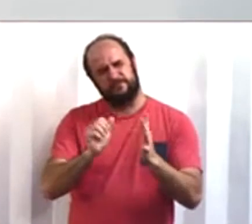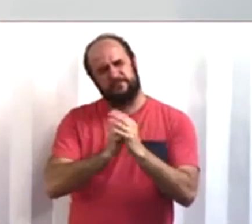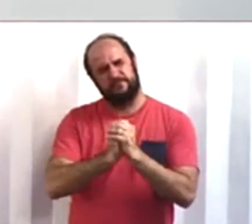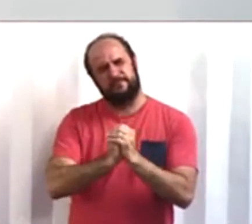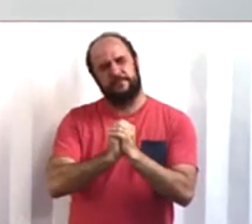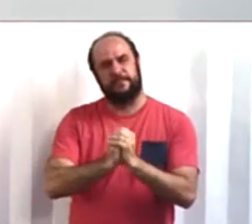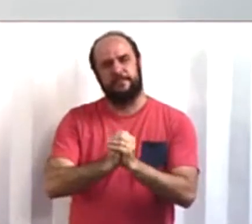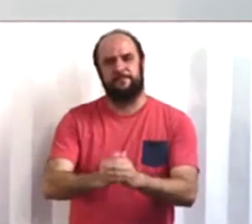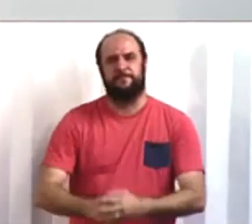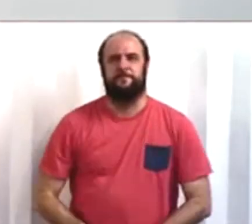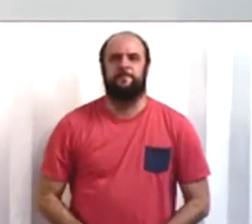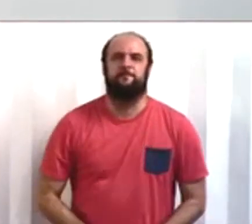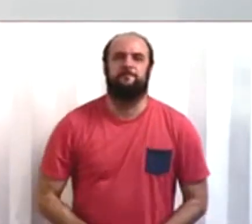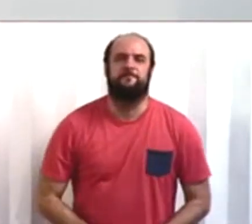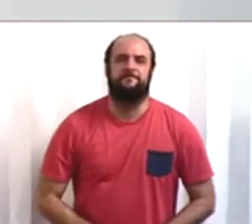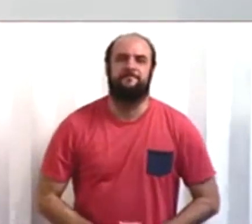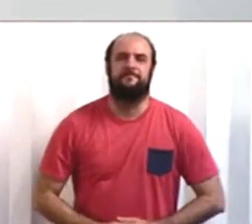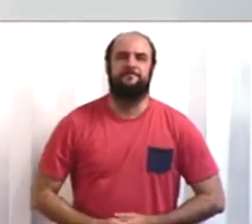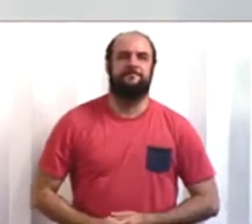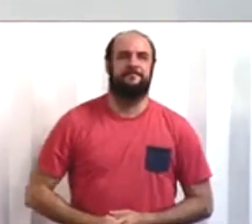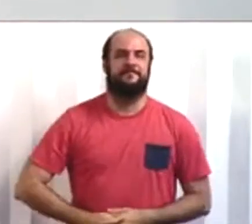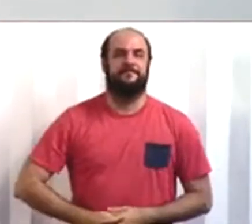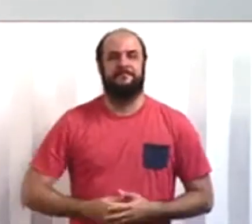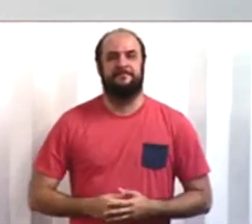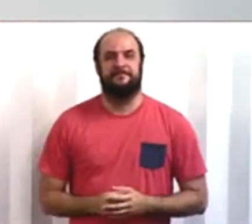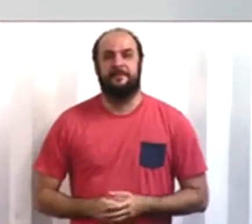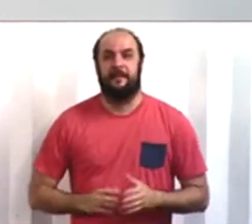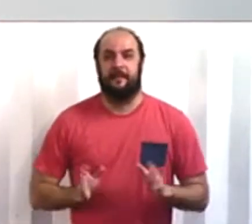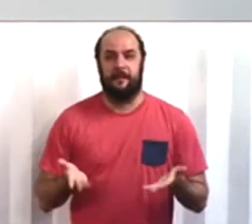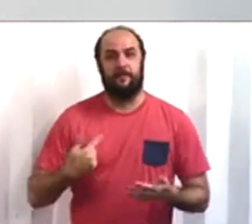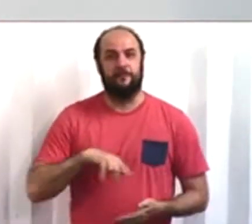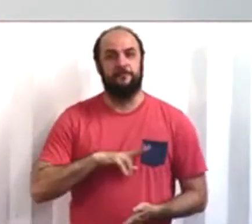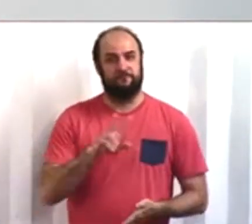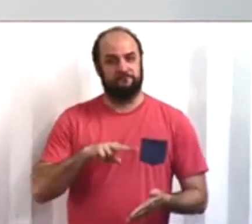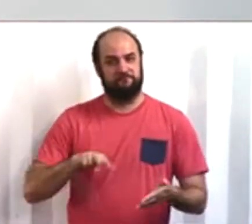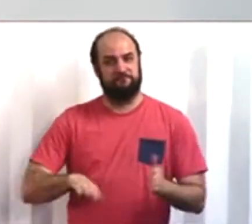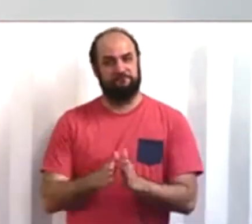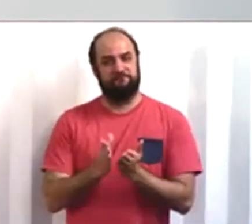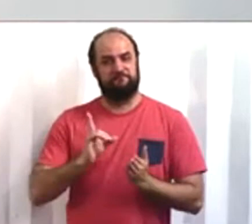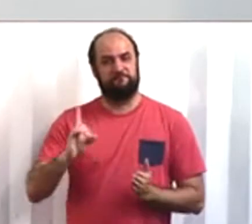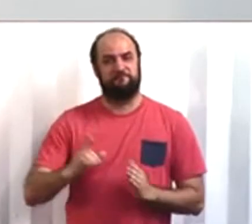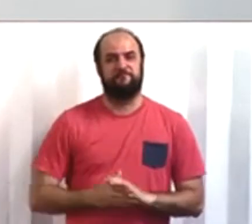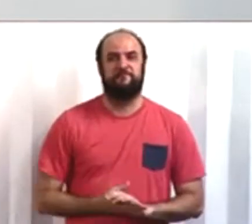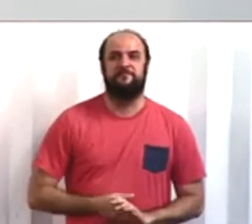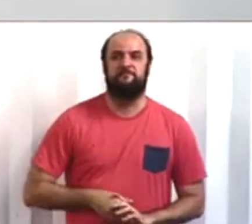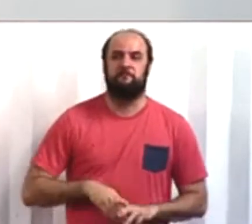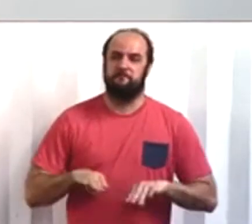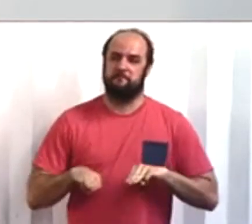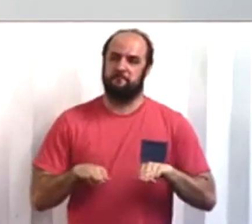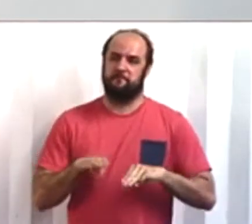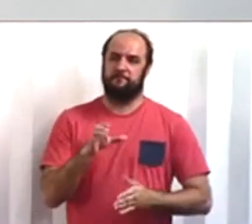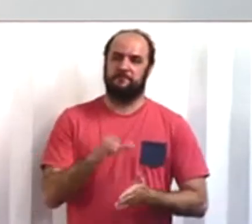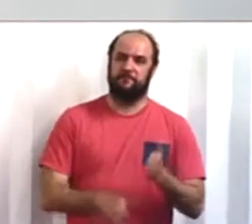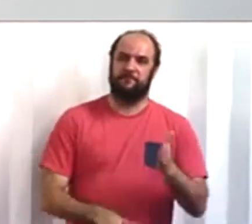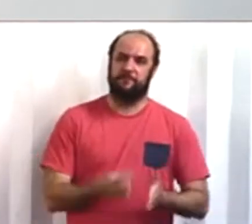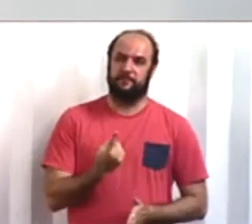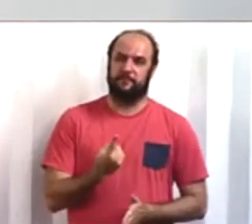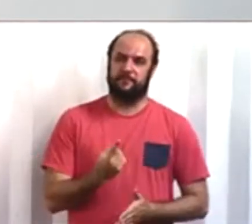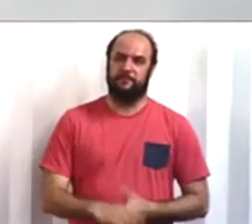Amém. Meus irmãos, nós vamos ler a palavra de Deus, que está em Marcos capítulo